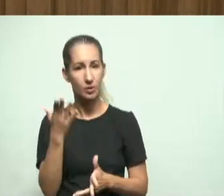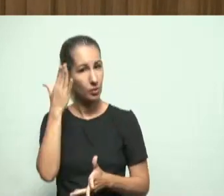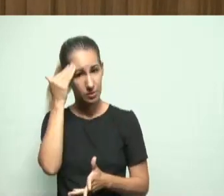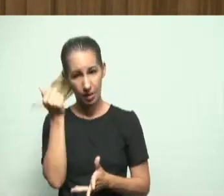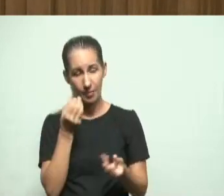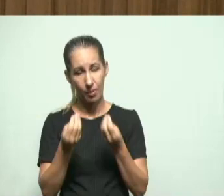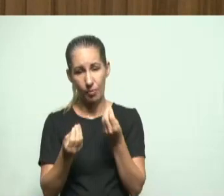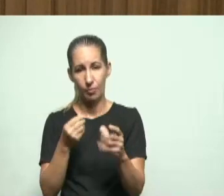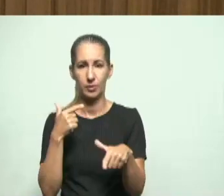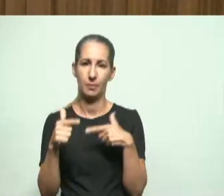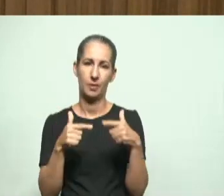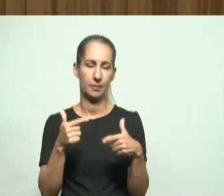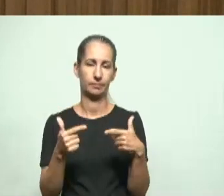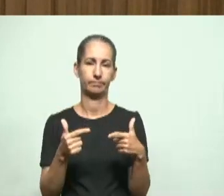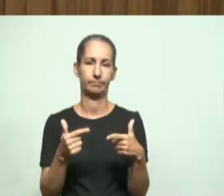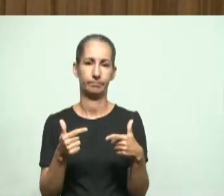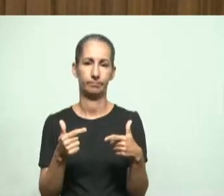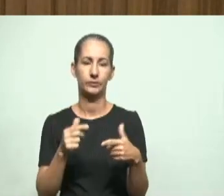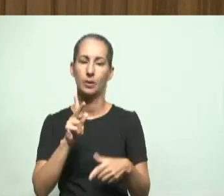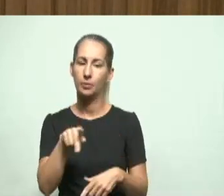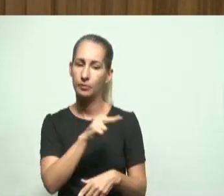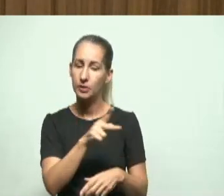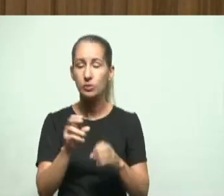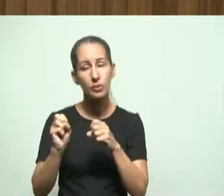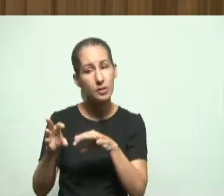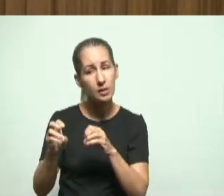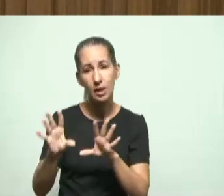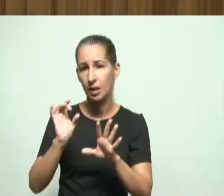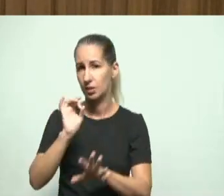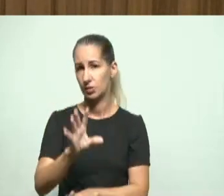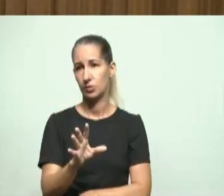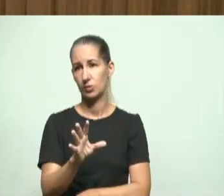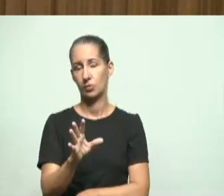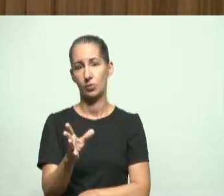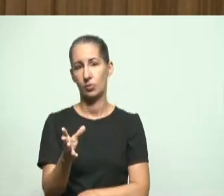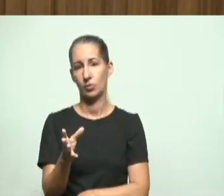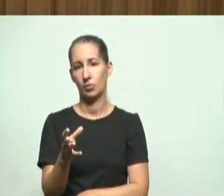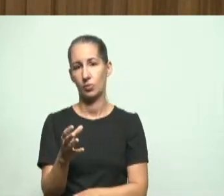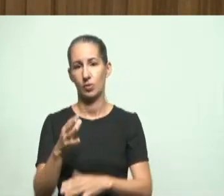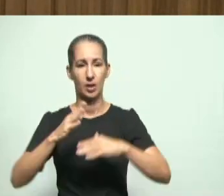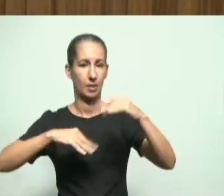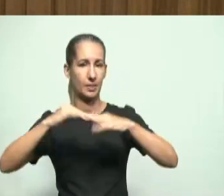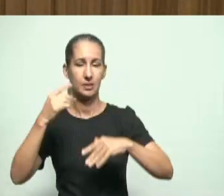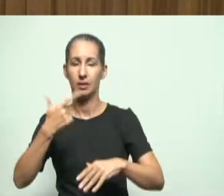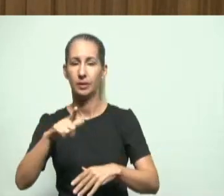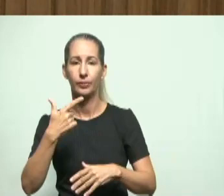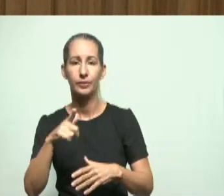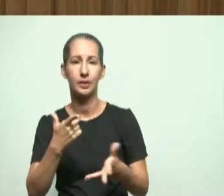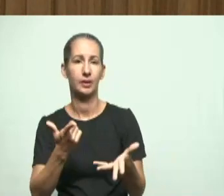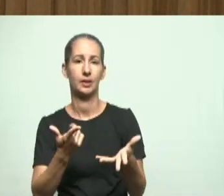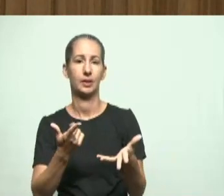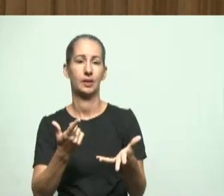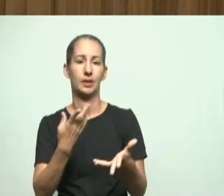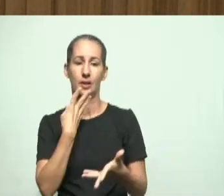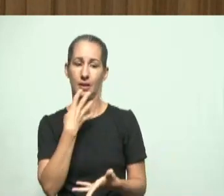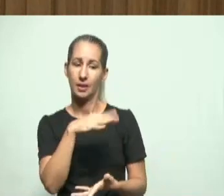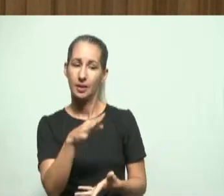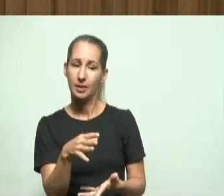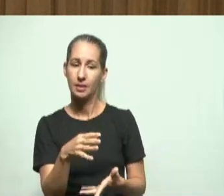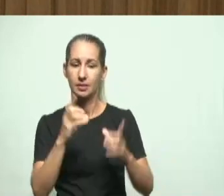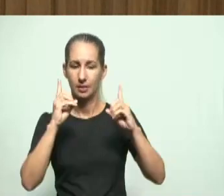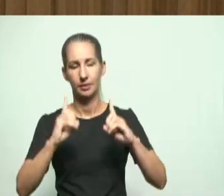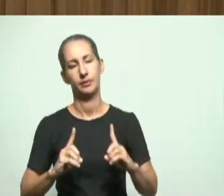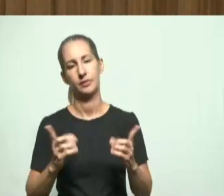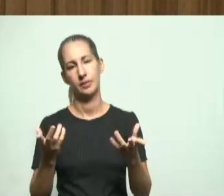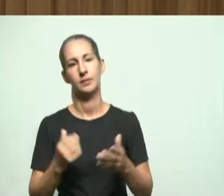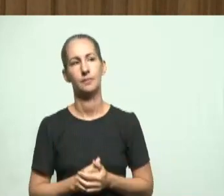para trabalhar com isso. Professor tem que dar aula, professora tem que dar aula, não está, às vezes, capacitada para trabalhar com a criança que tem uma deficiência